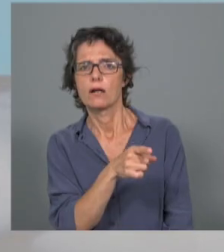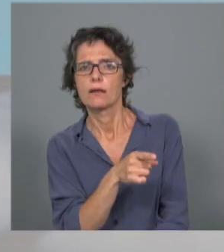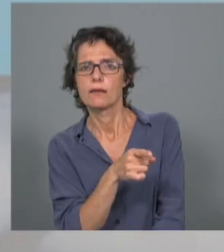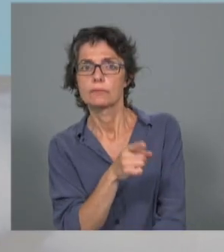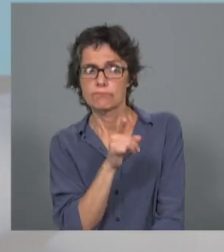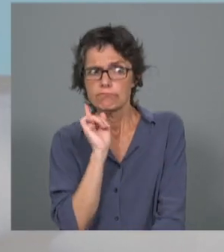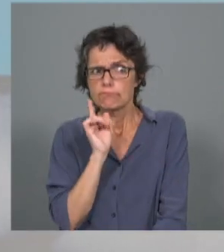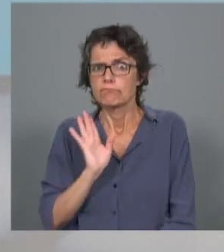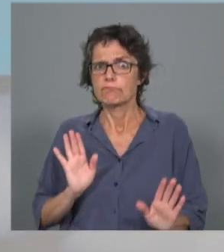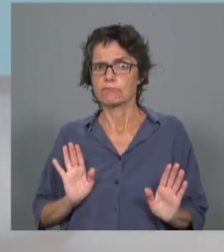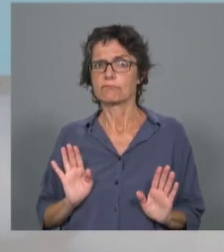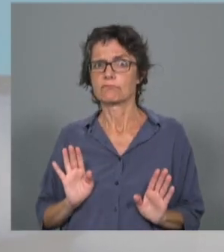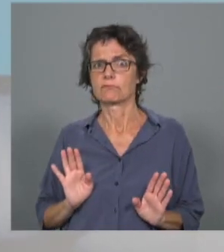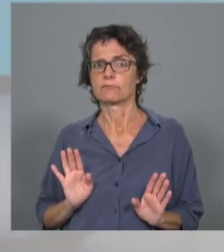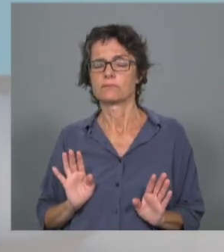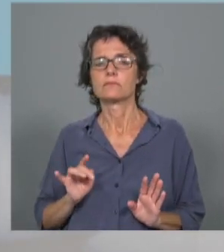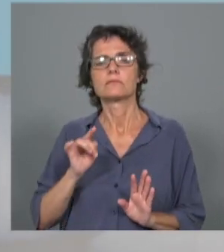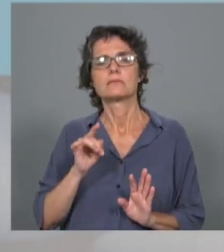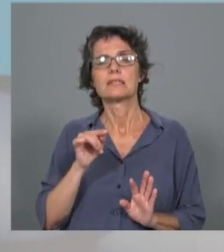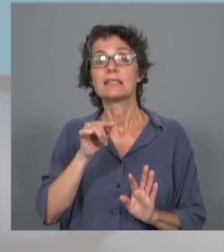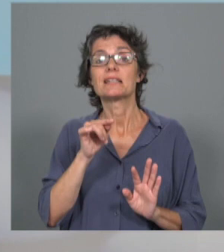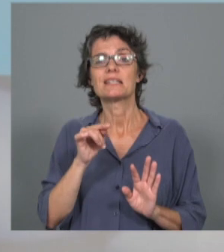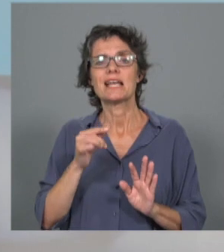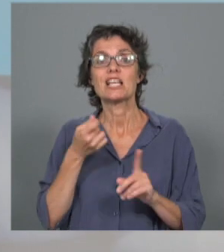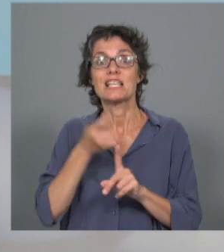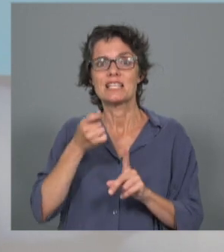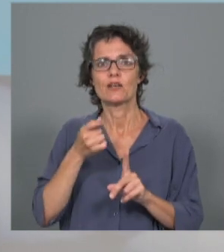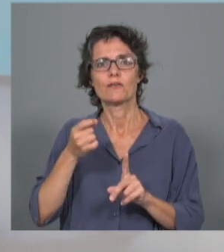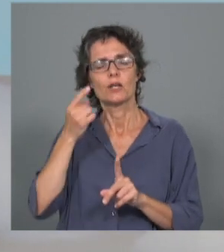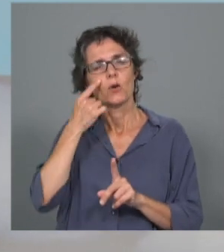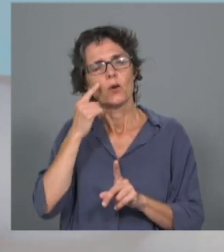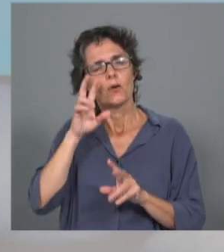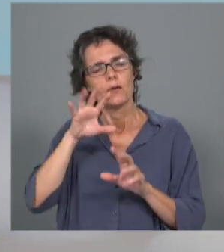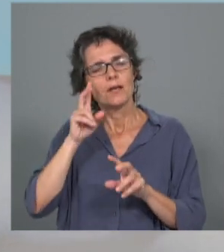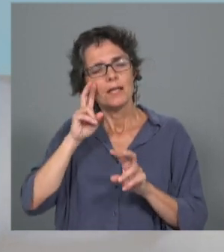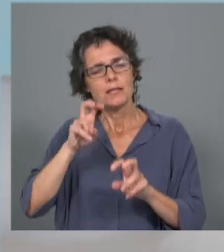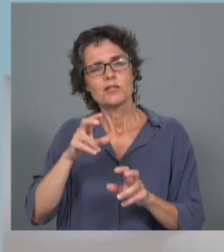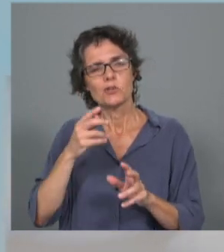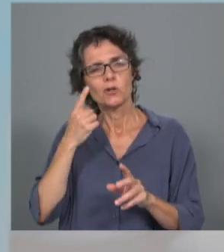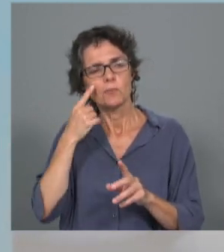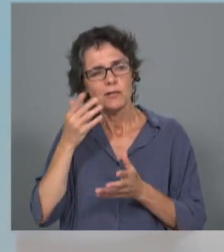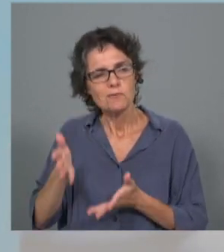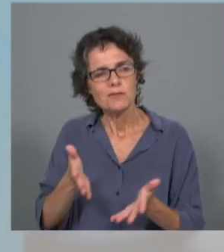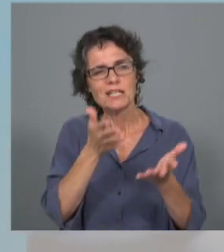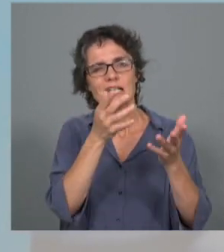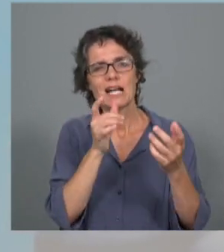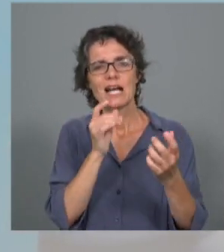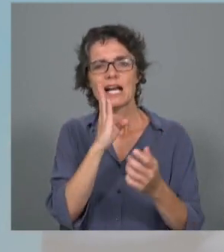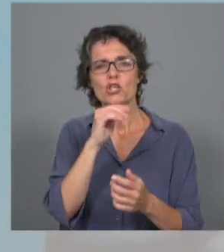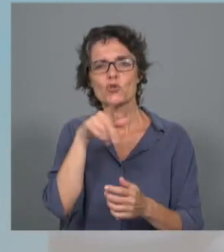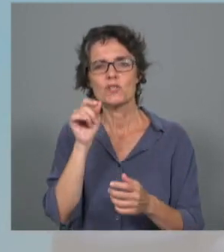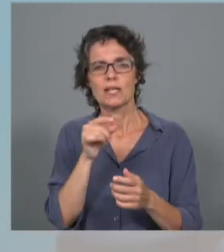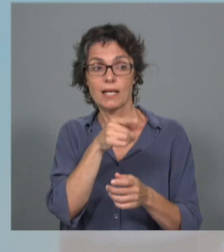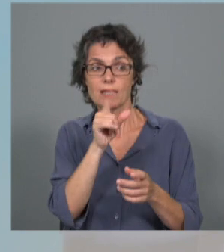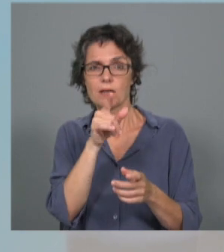surge este desafio, ide a José, né? Acredito que seja um convite a descobrir essa centralidade de São José, e